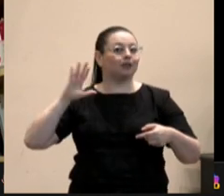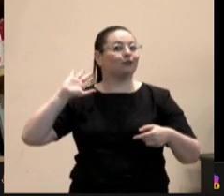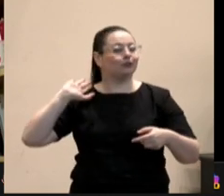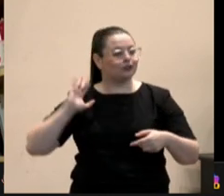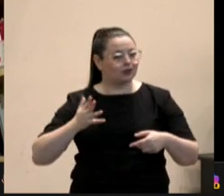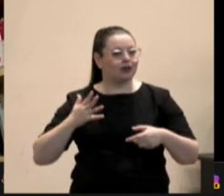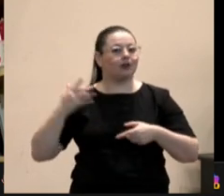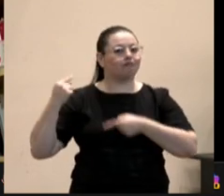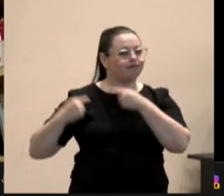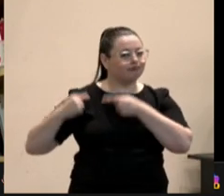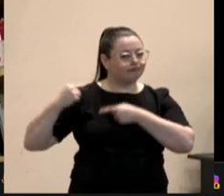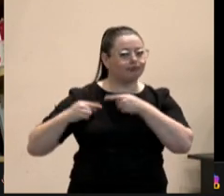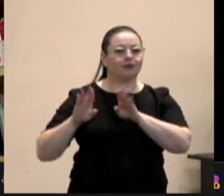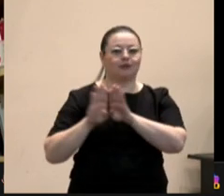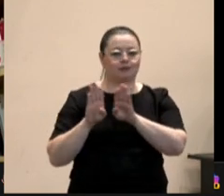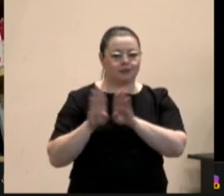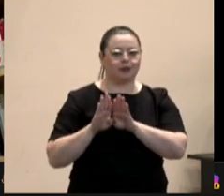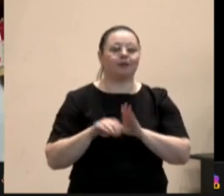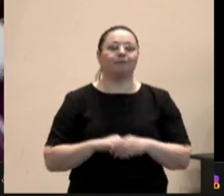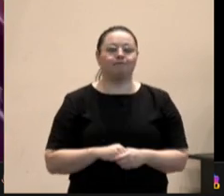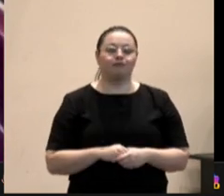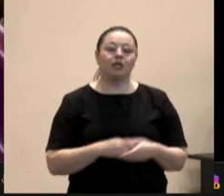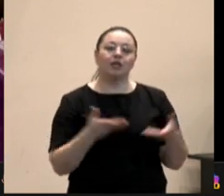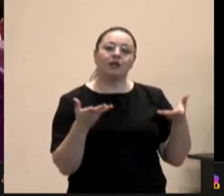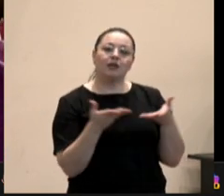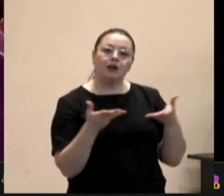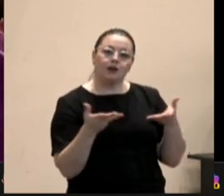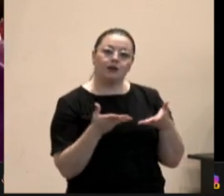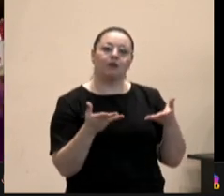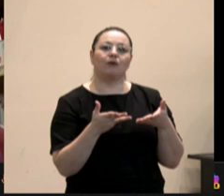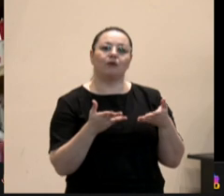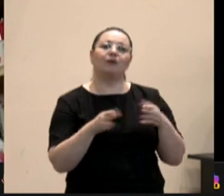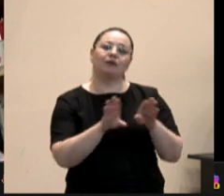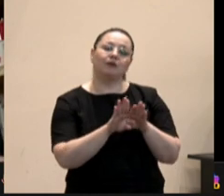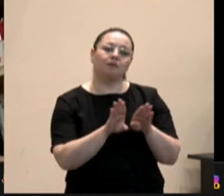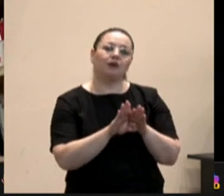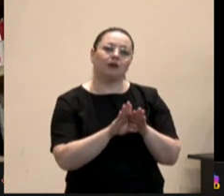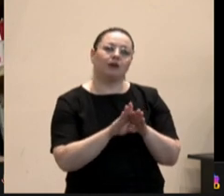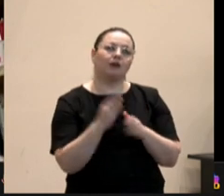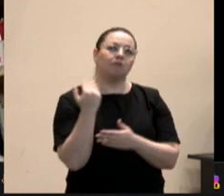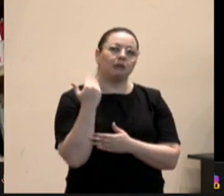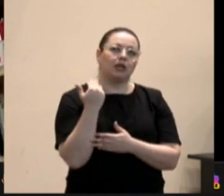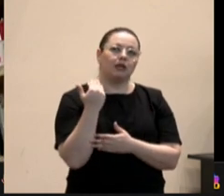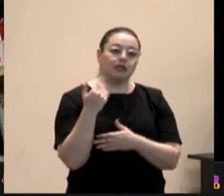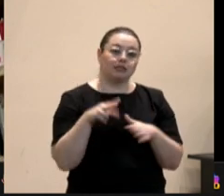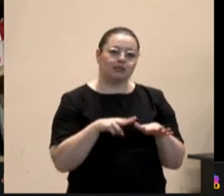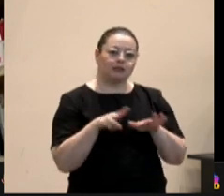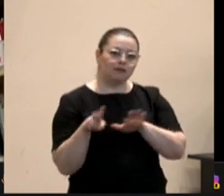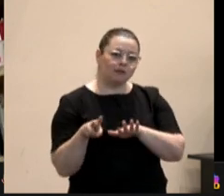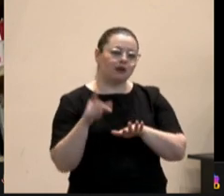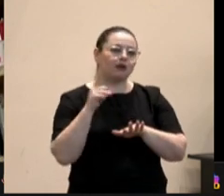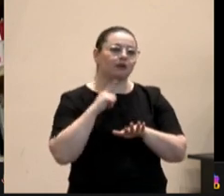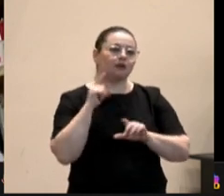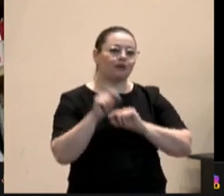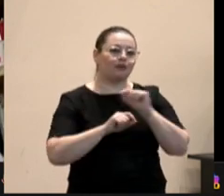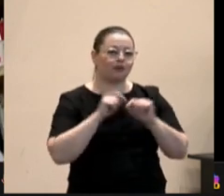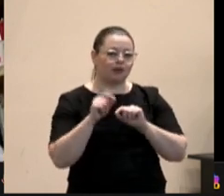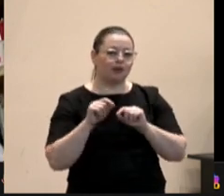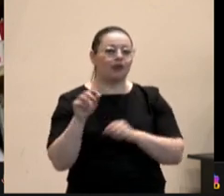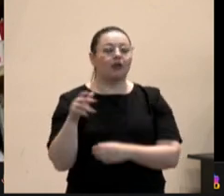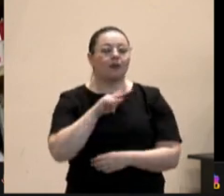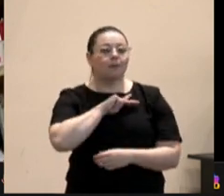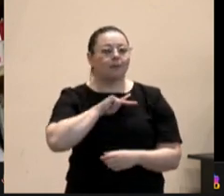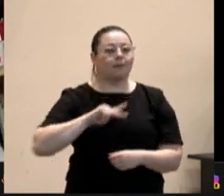plenária, na Conferência Nacional, e agora recentemente tivemos, né, essa semana, a entrega pelo presidente